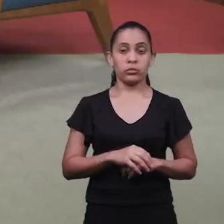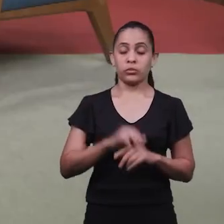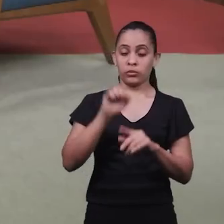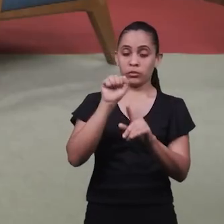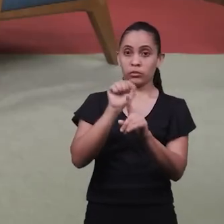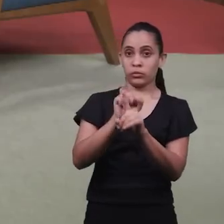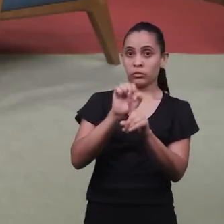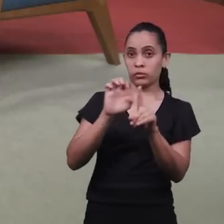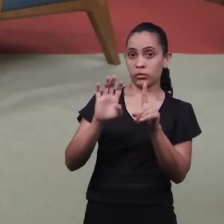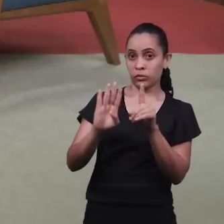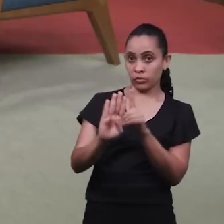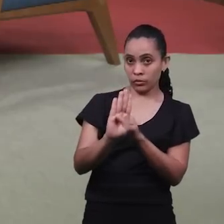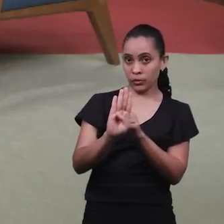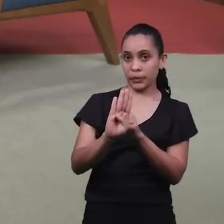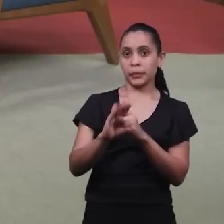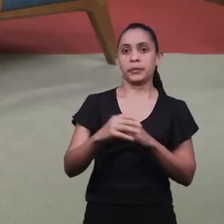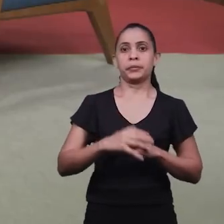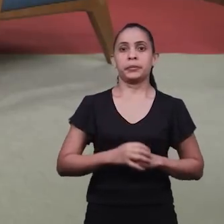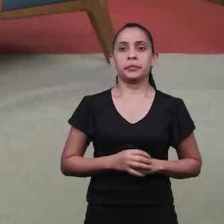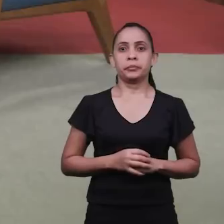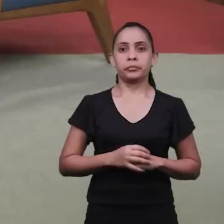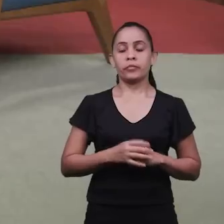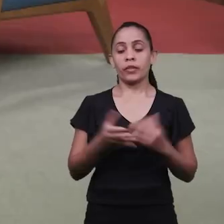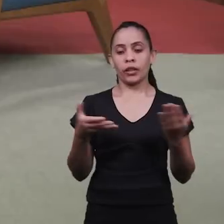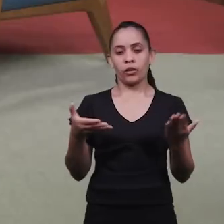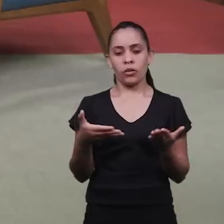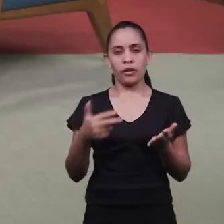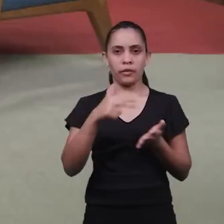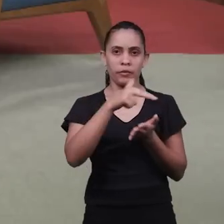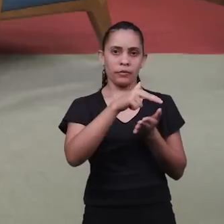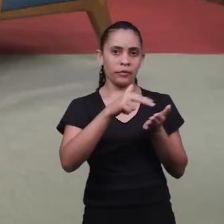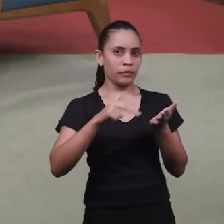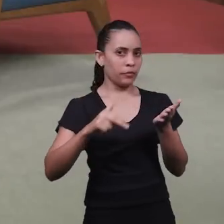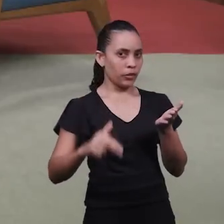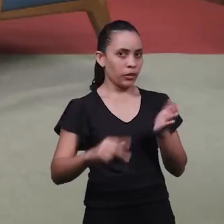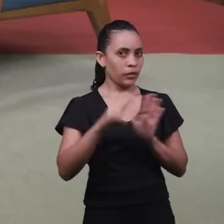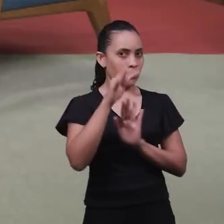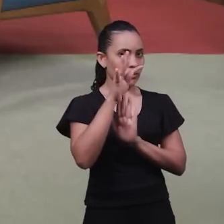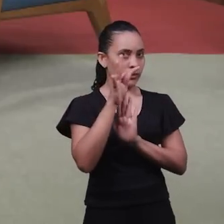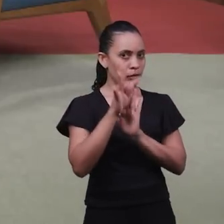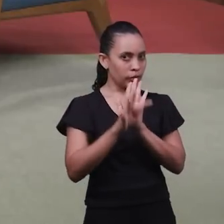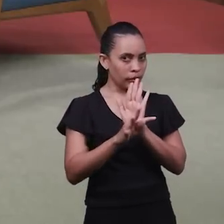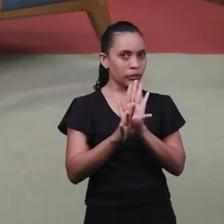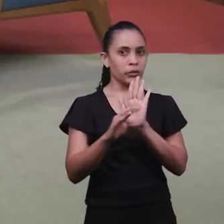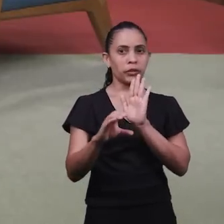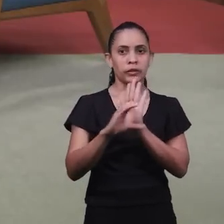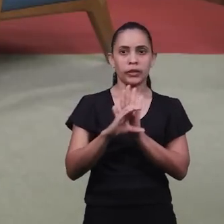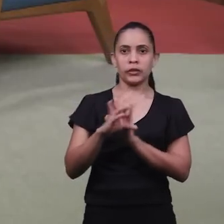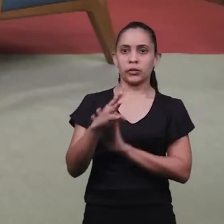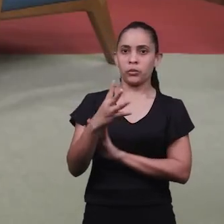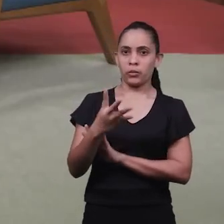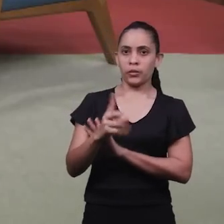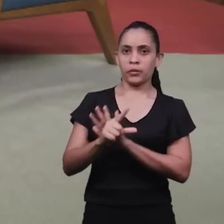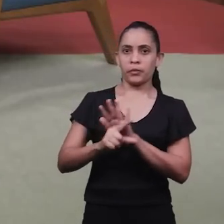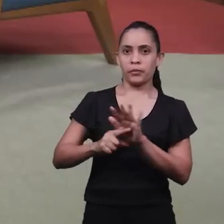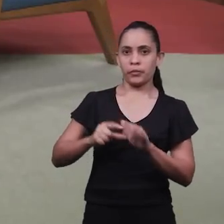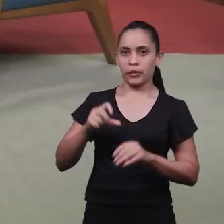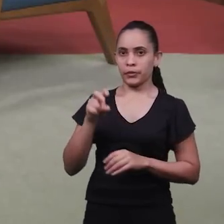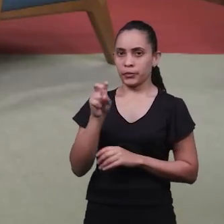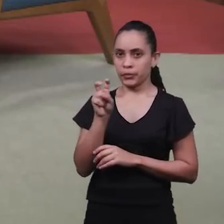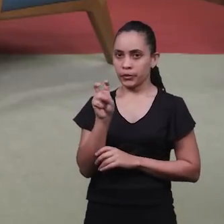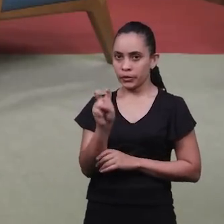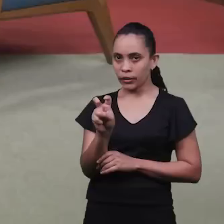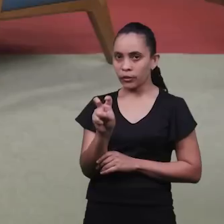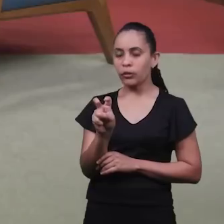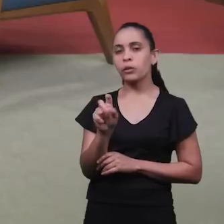última escola bíblica dominical. E eu vou começar lendo o texto em Cantares, capítulo 4, verso